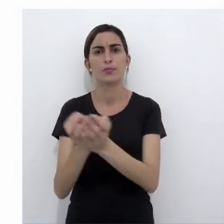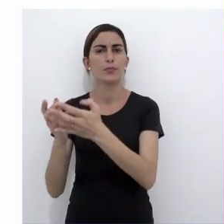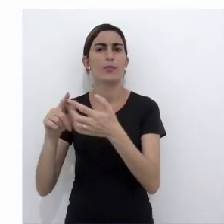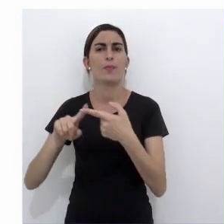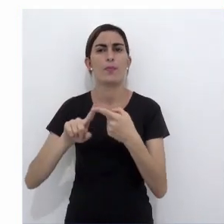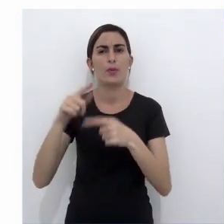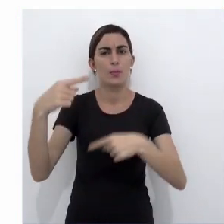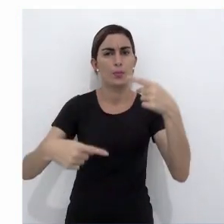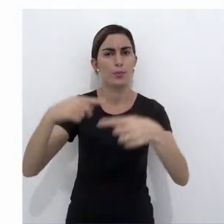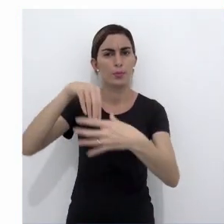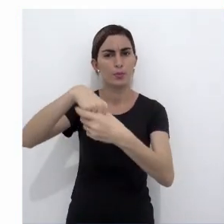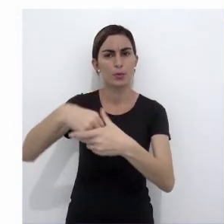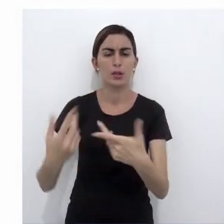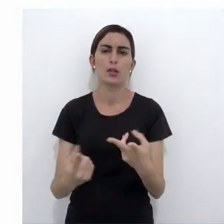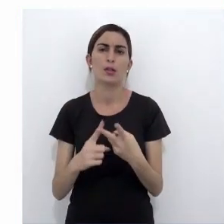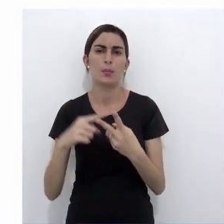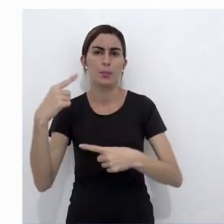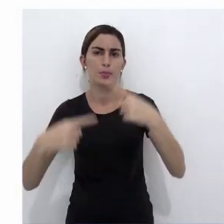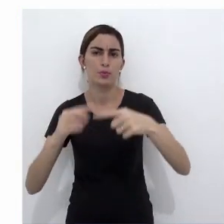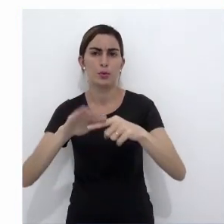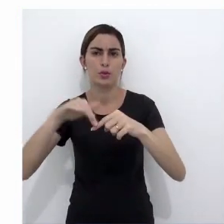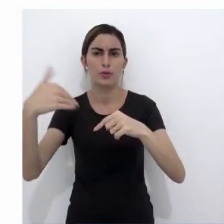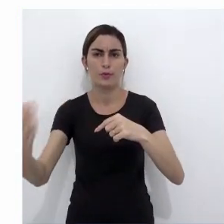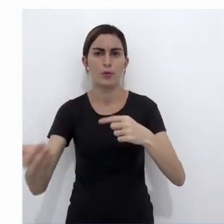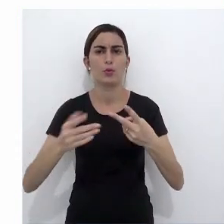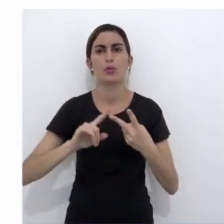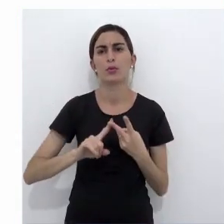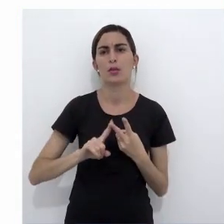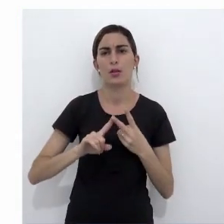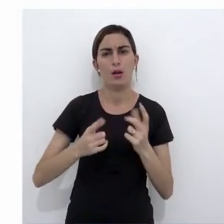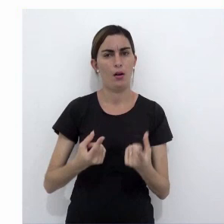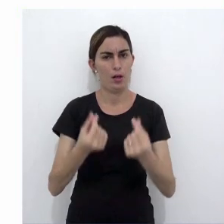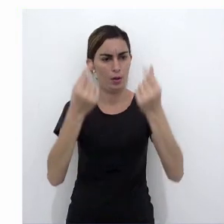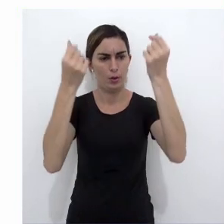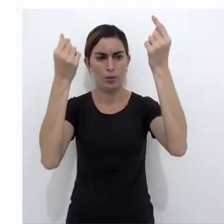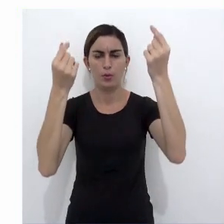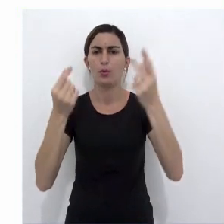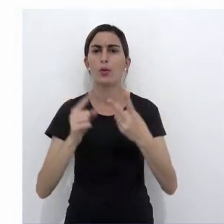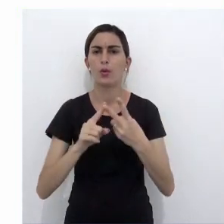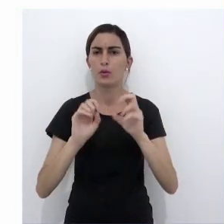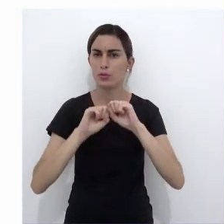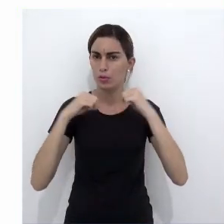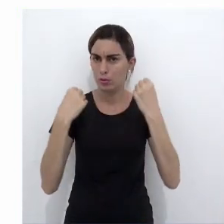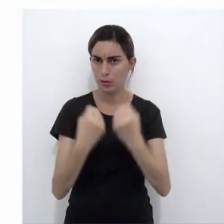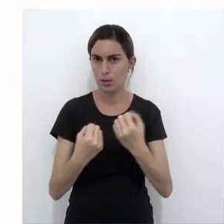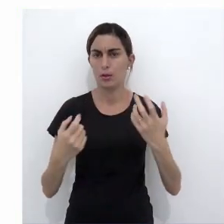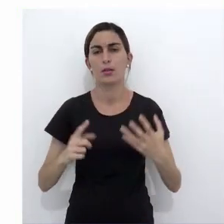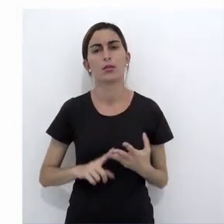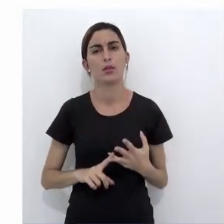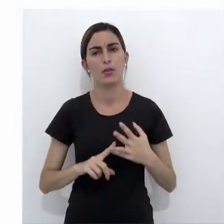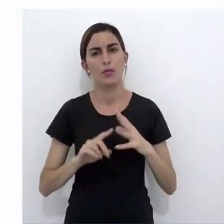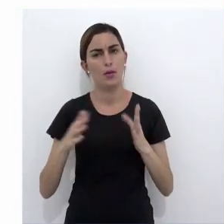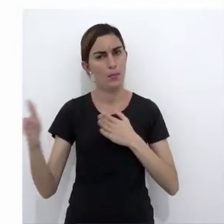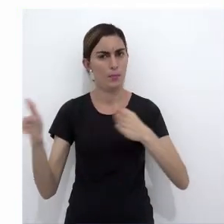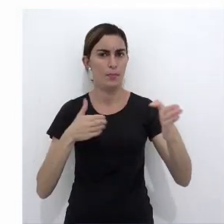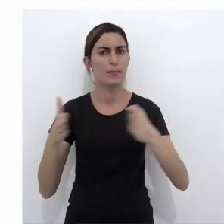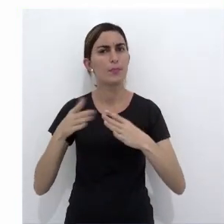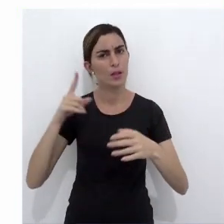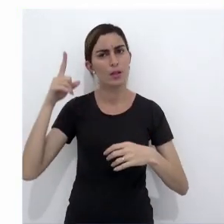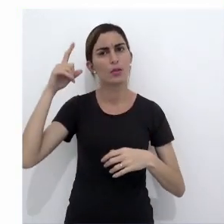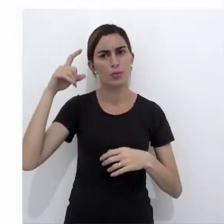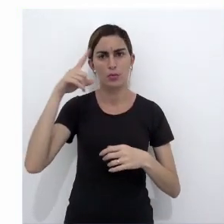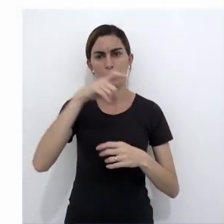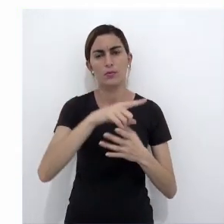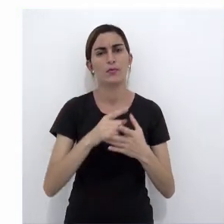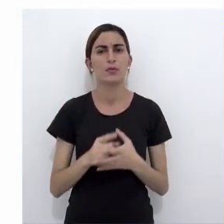a política interna, a política externa, a economia e a sociedade. Foi um período